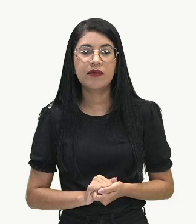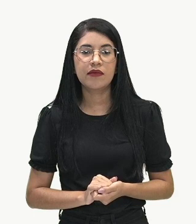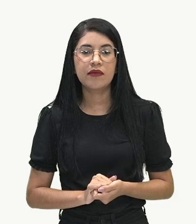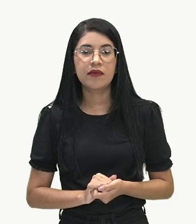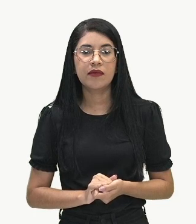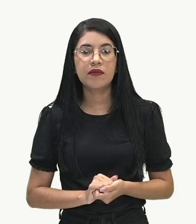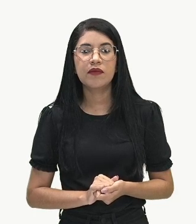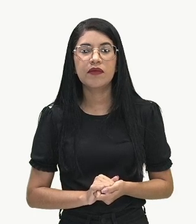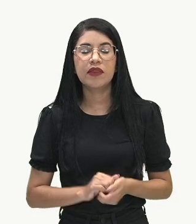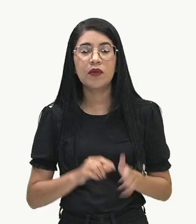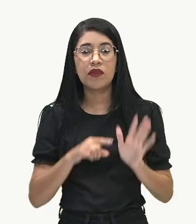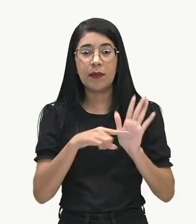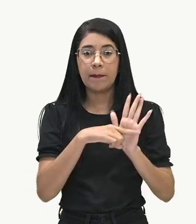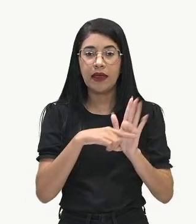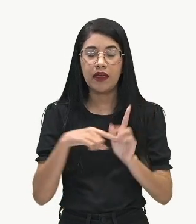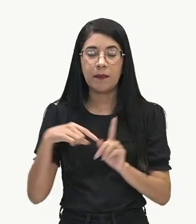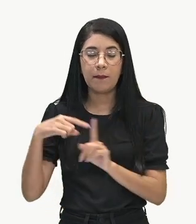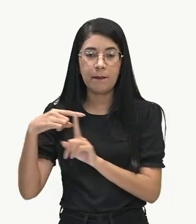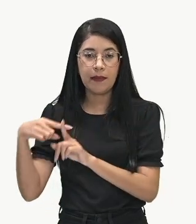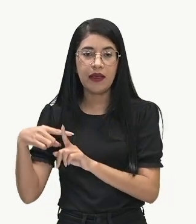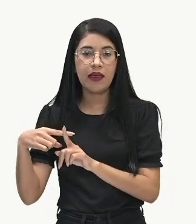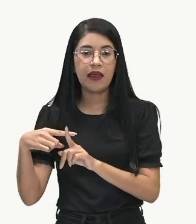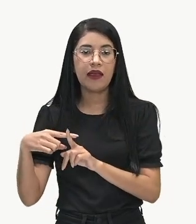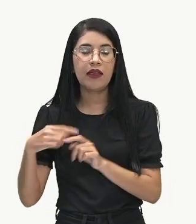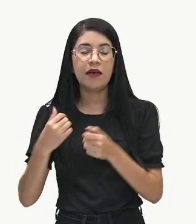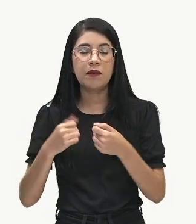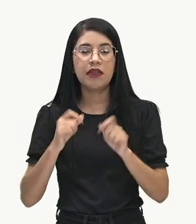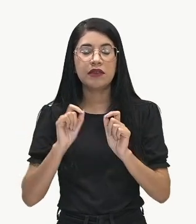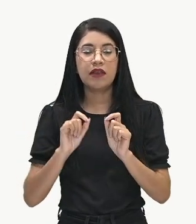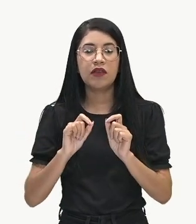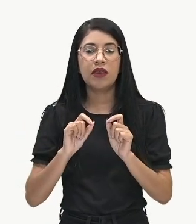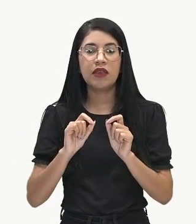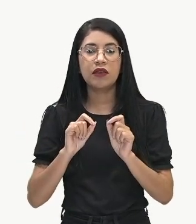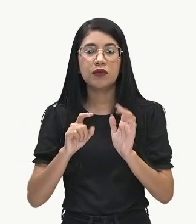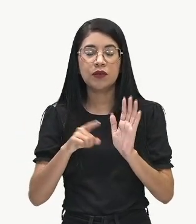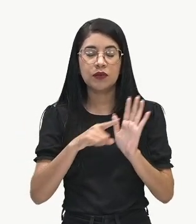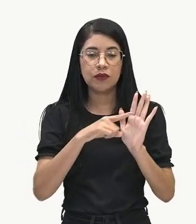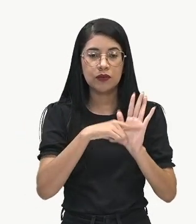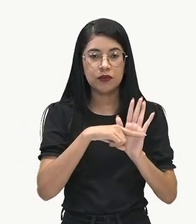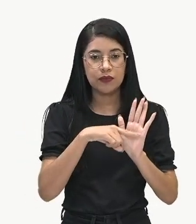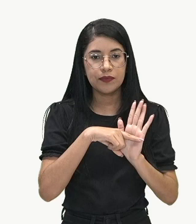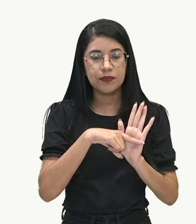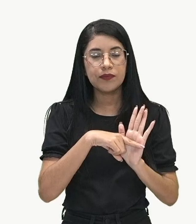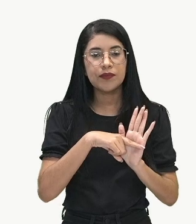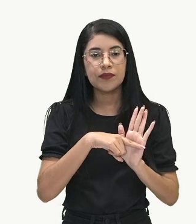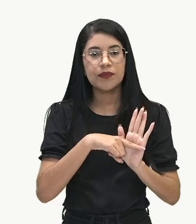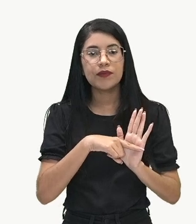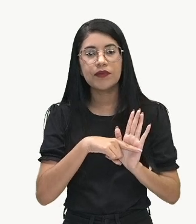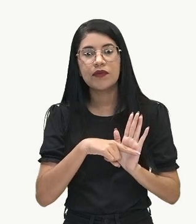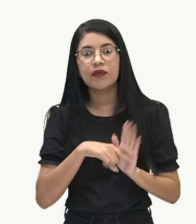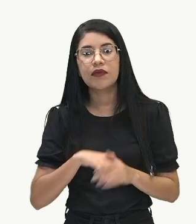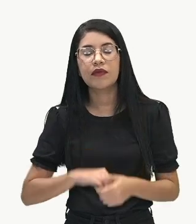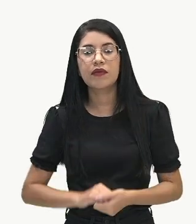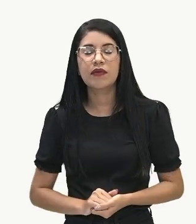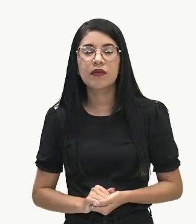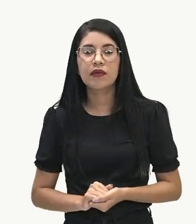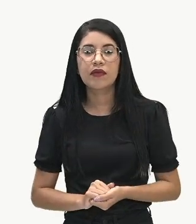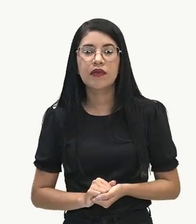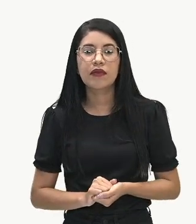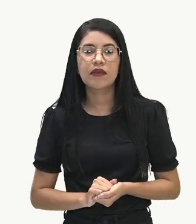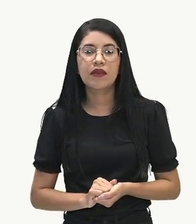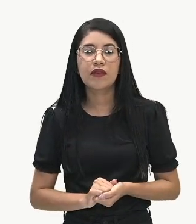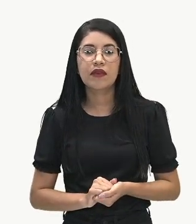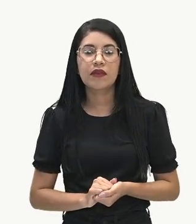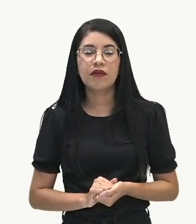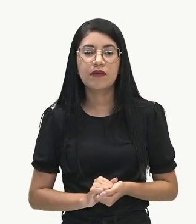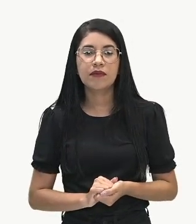contrários, eu vou subtrair, né? Eu vou subtrair e deixar aqui o sinal do